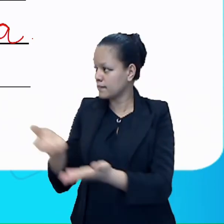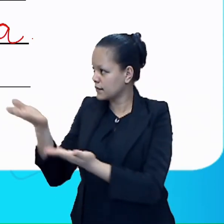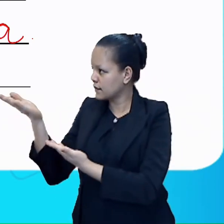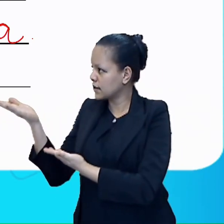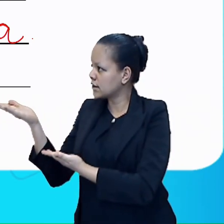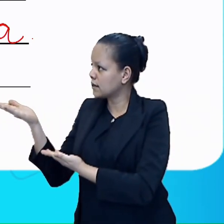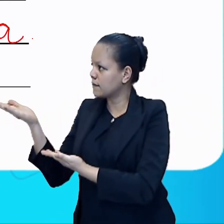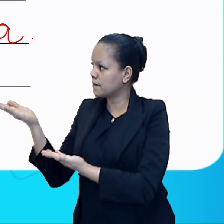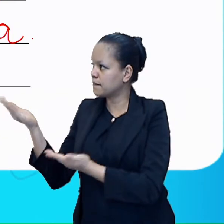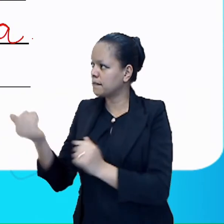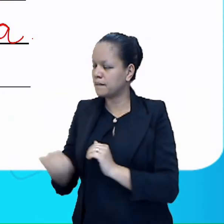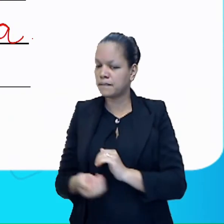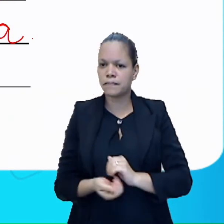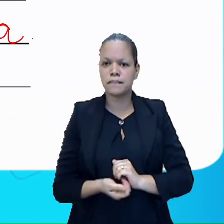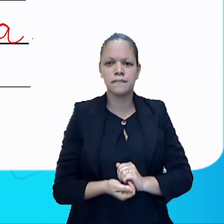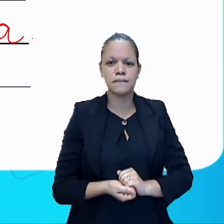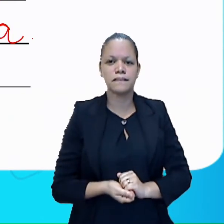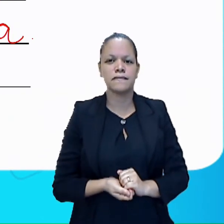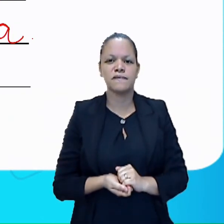Afirmativa.